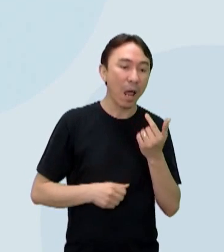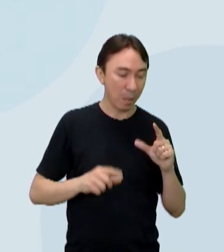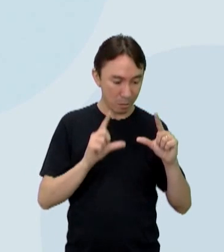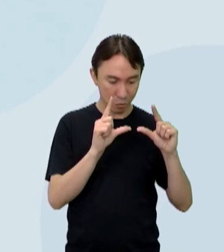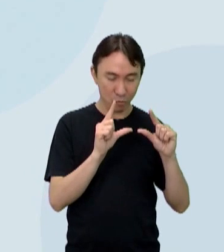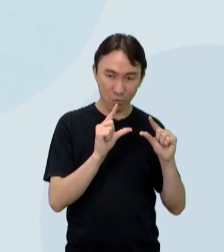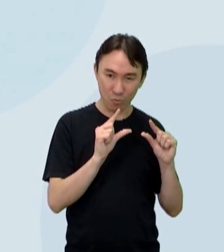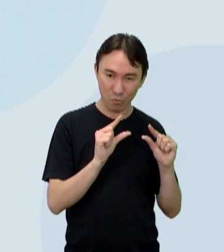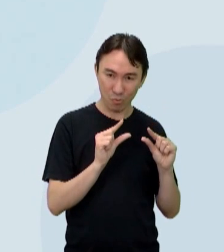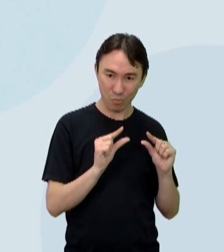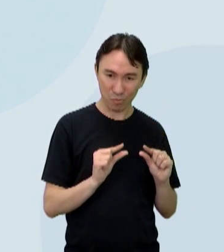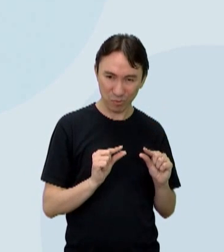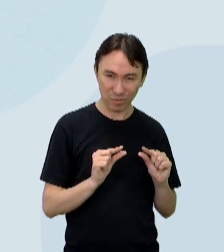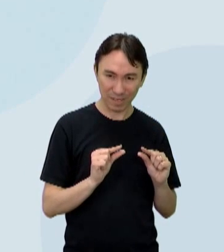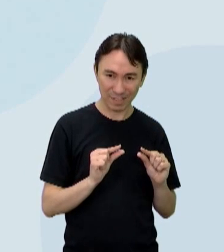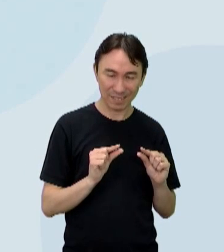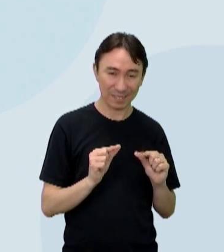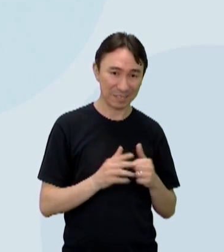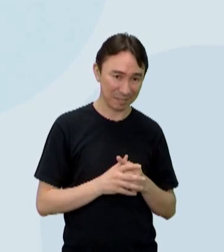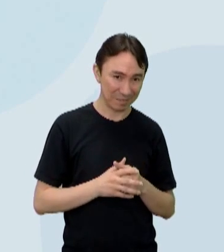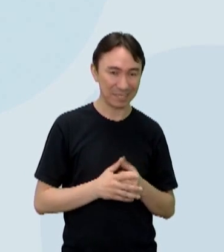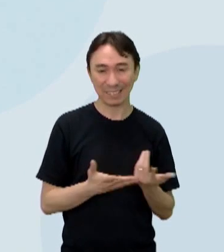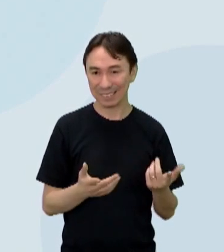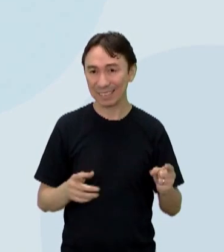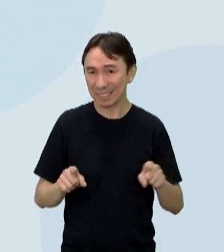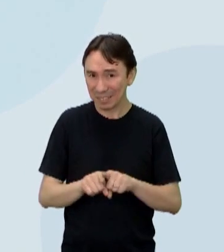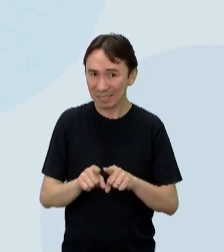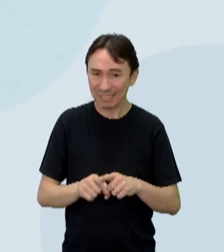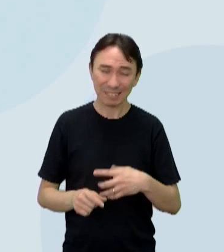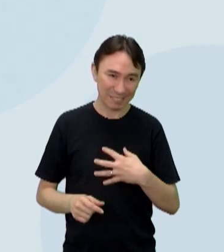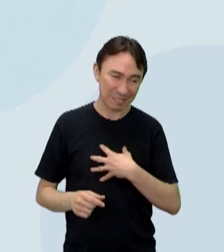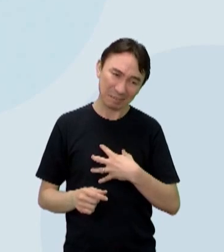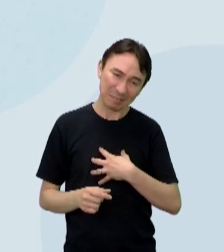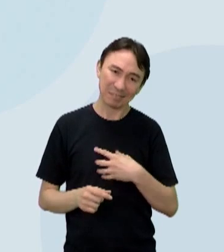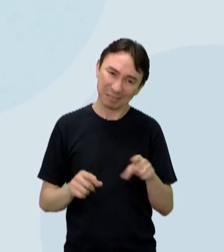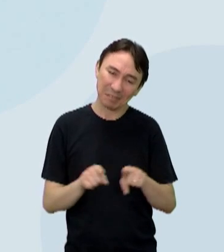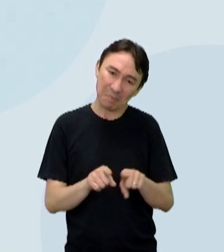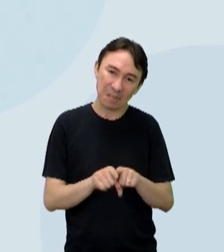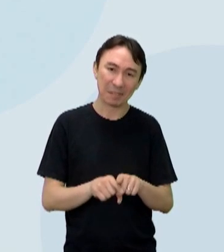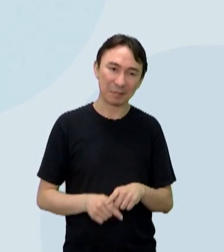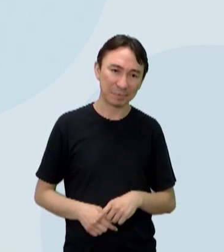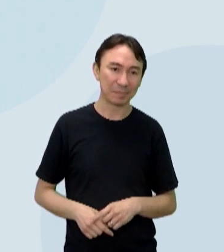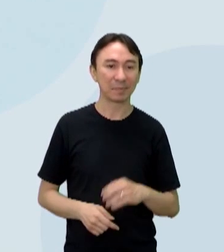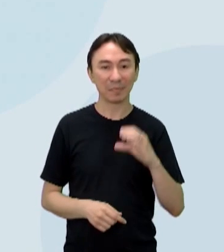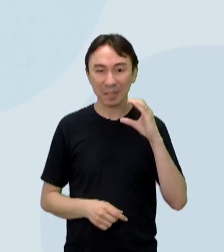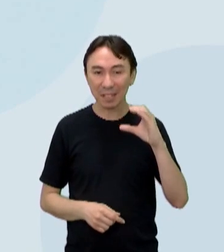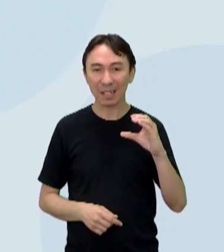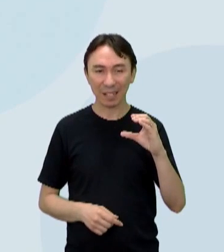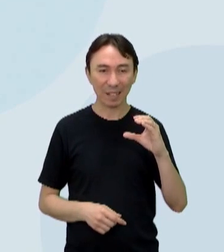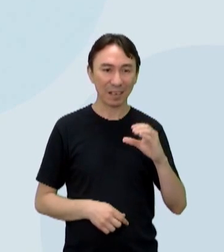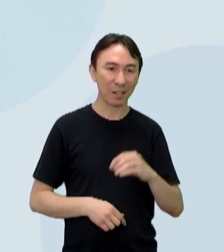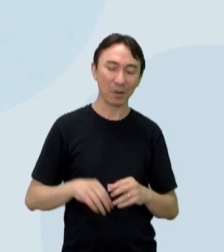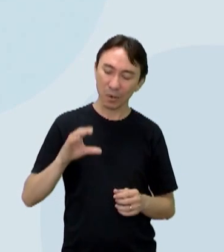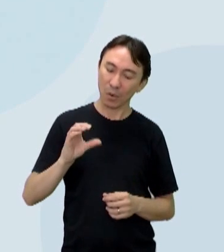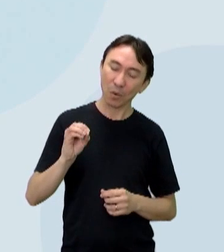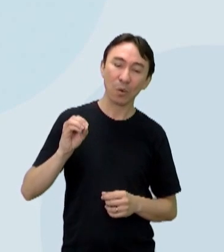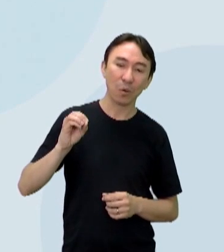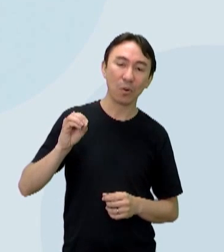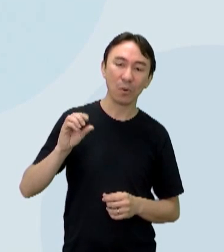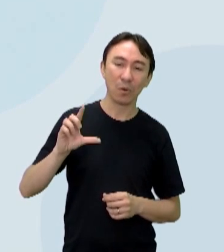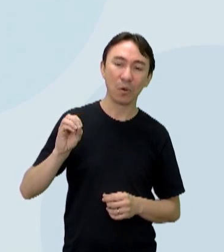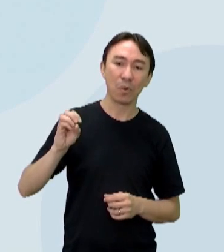os sentimentos deles lá positivos estavam. C. Colombo tinha muita